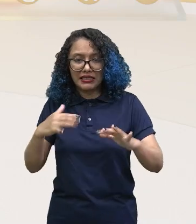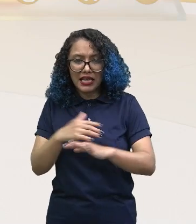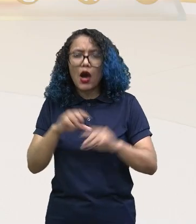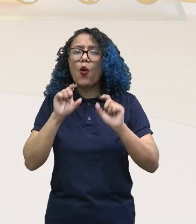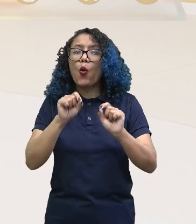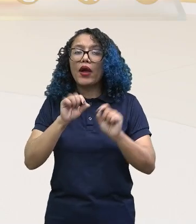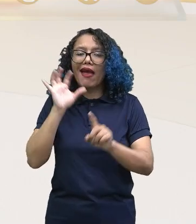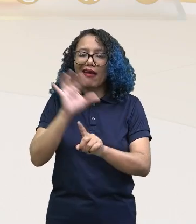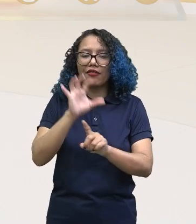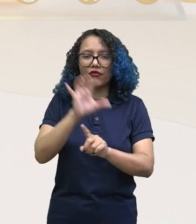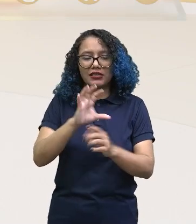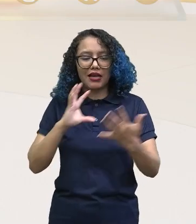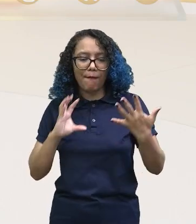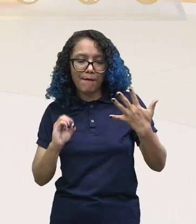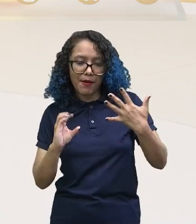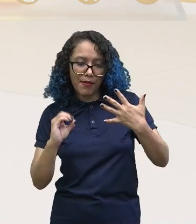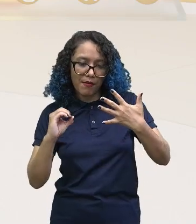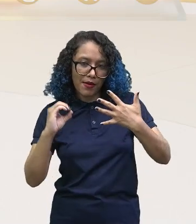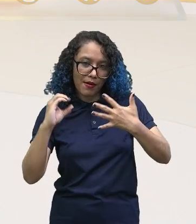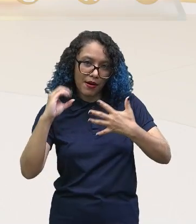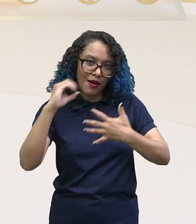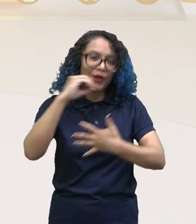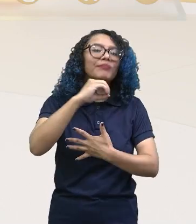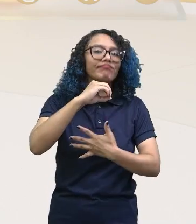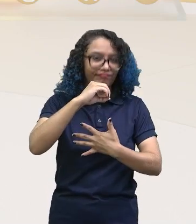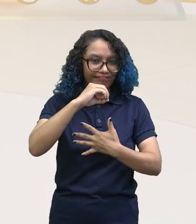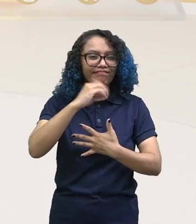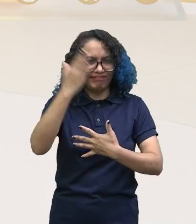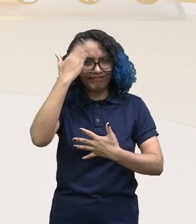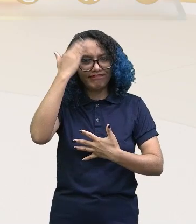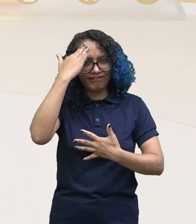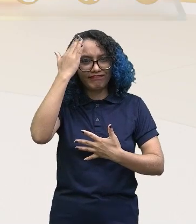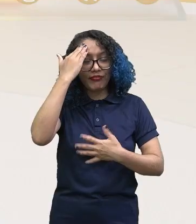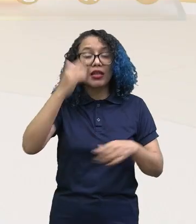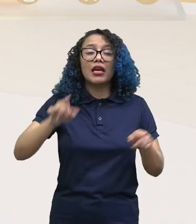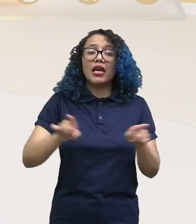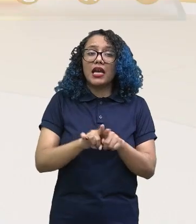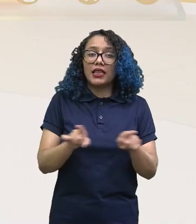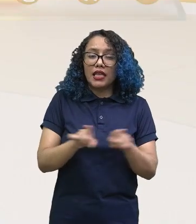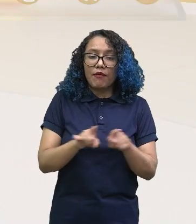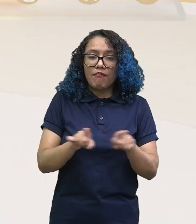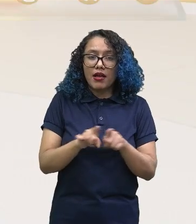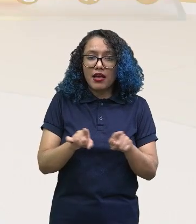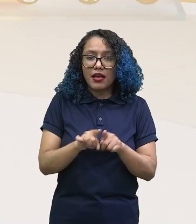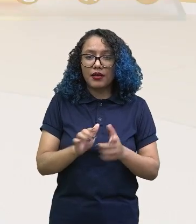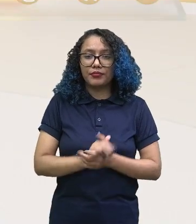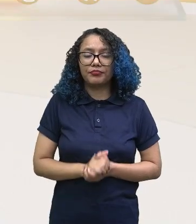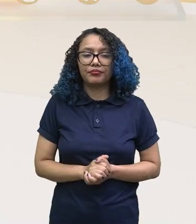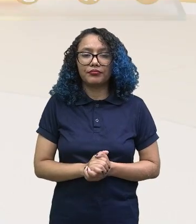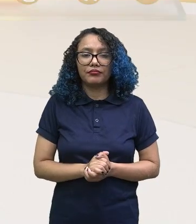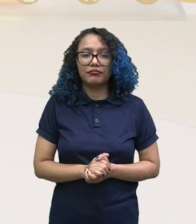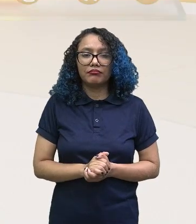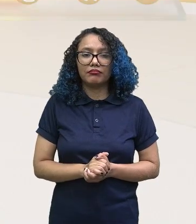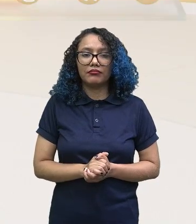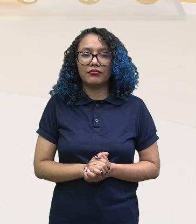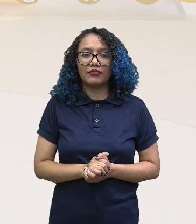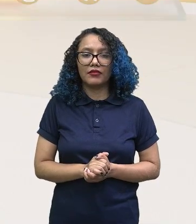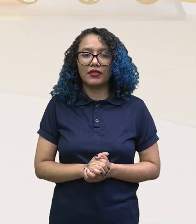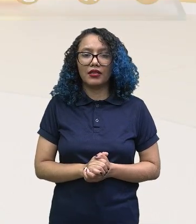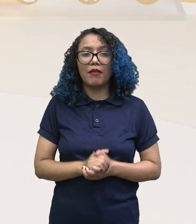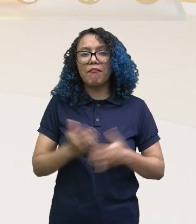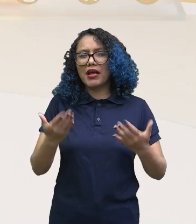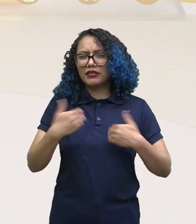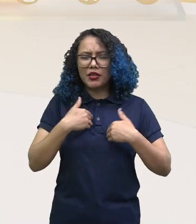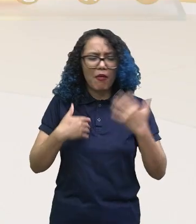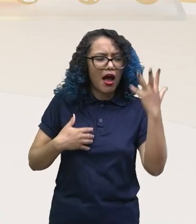cadeia alimentar. É disso que nós estamos falando, além de termos ali a grande beleza de ver esses